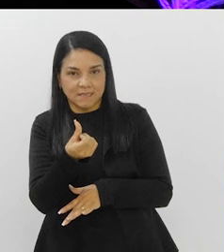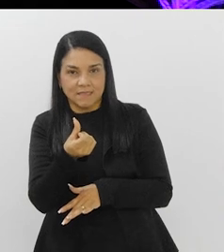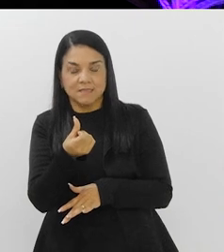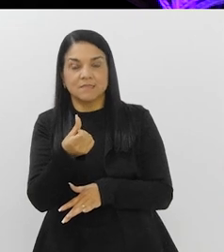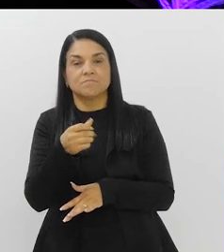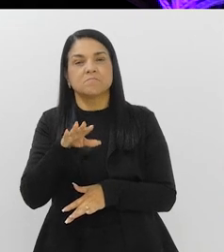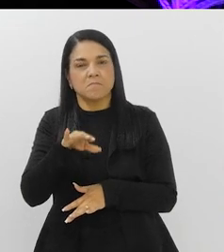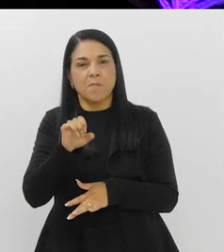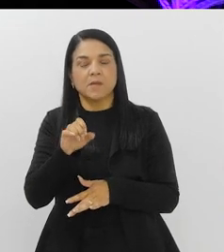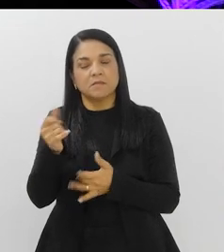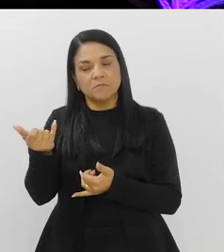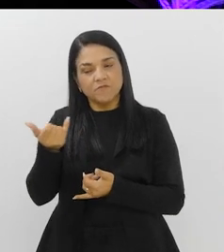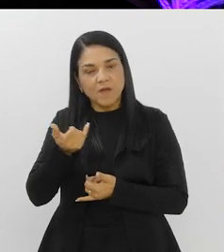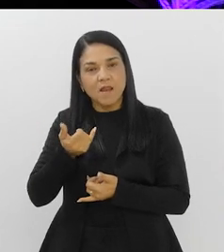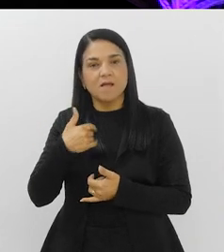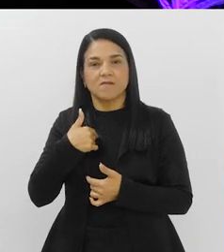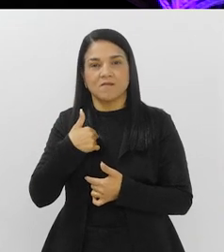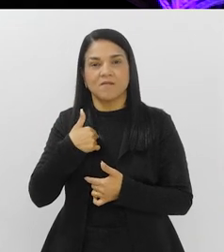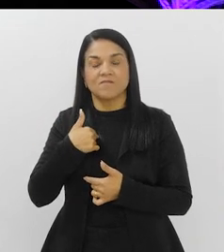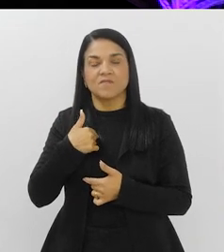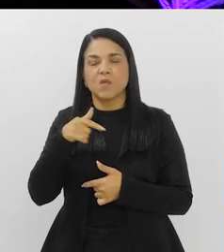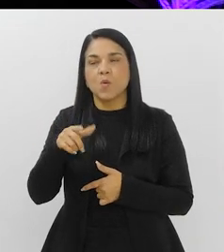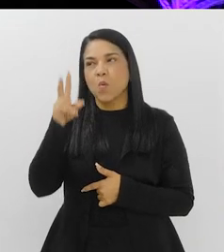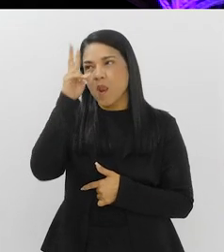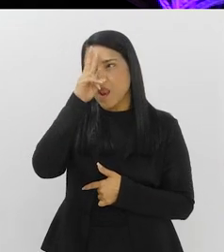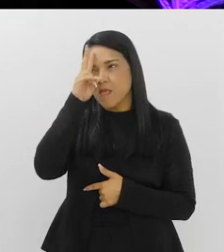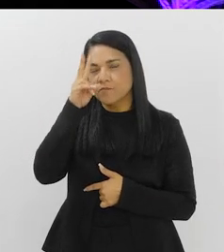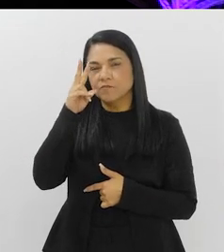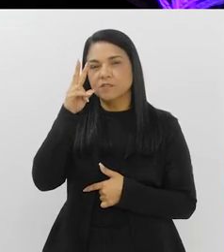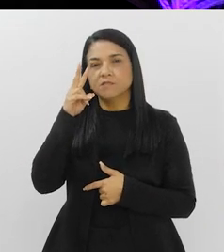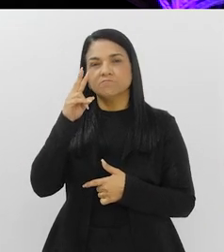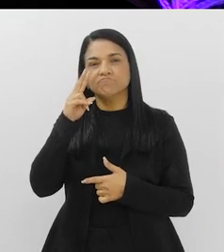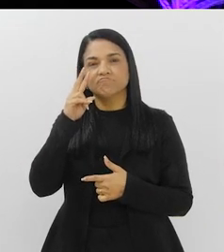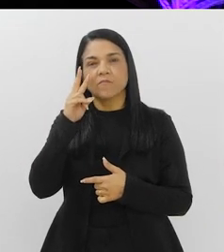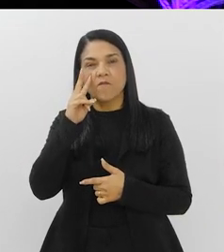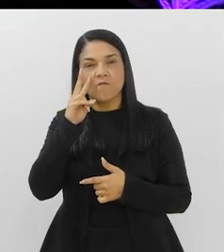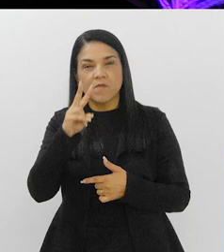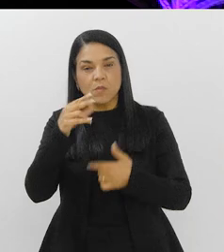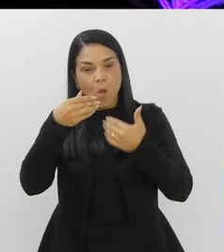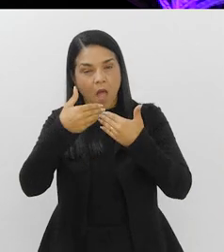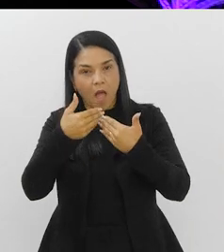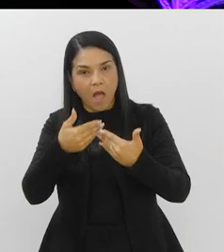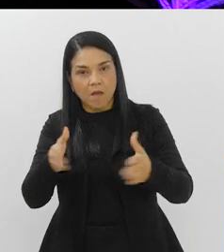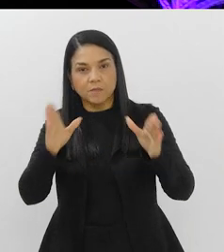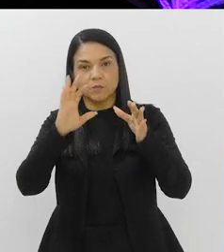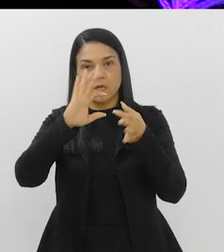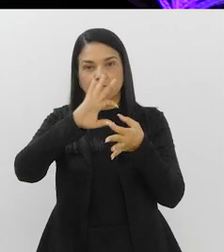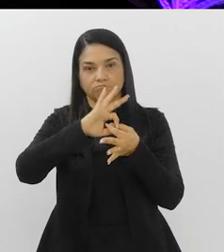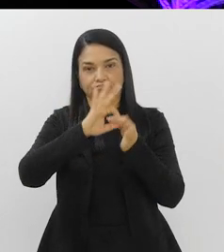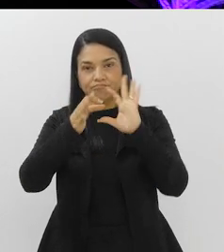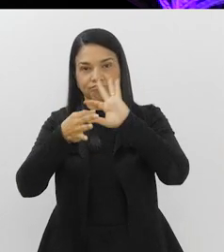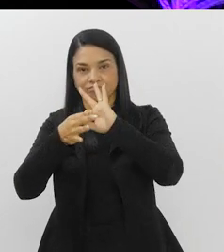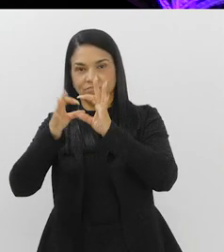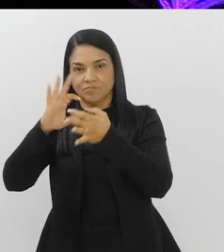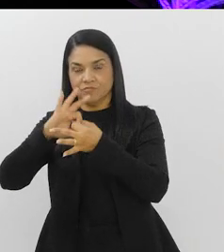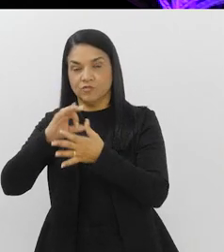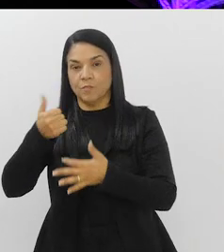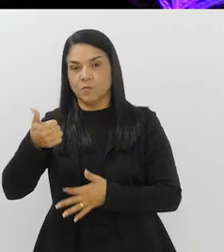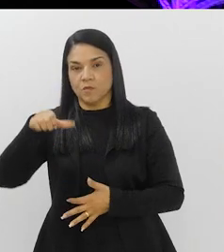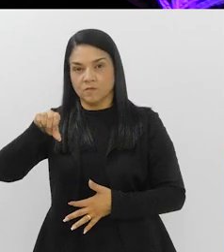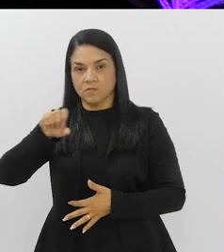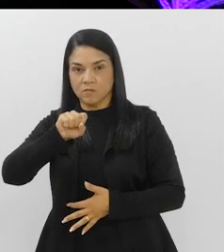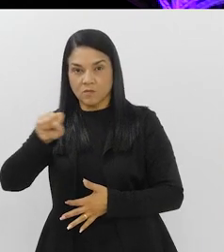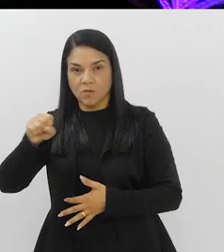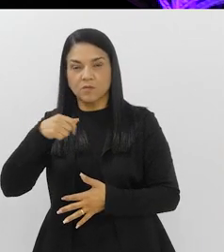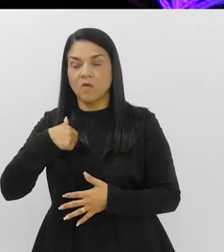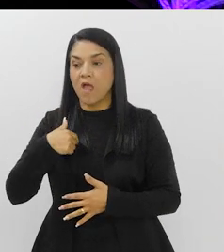um pouco disso né que falava assim ah eu lembro que você tava assistindo e a final não a abertura das Olimpíadas de 88